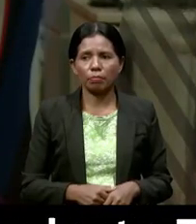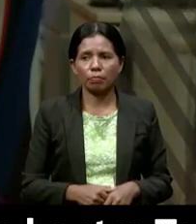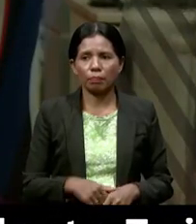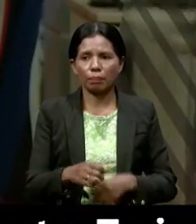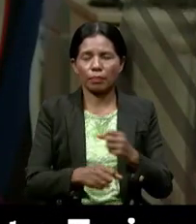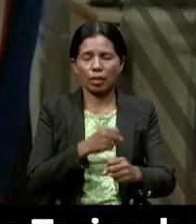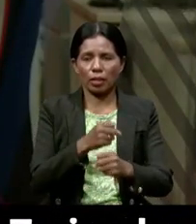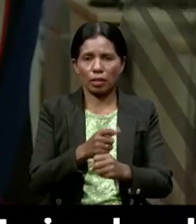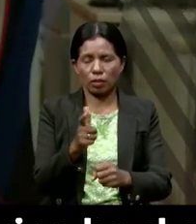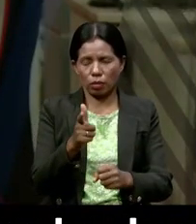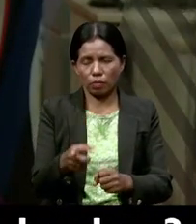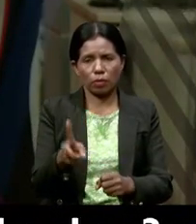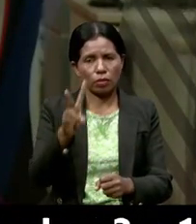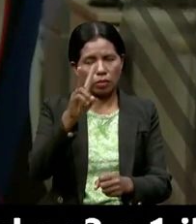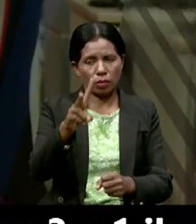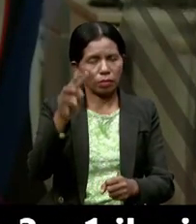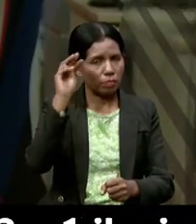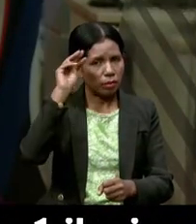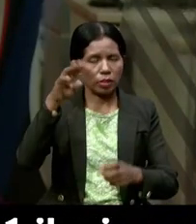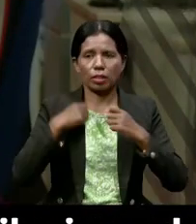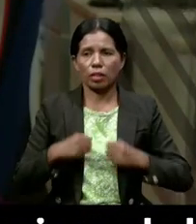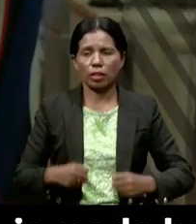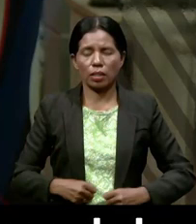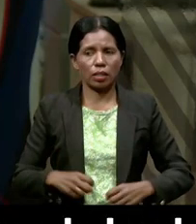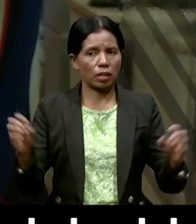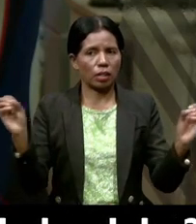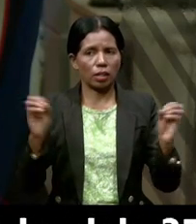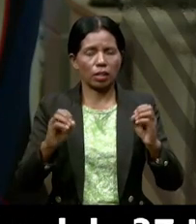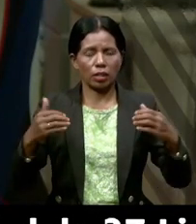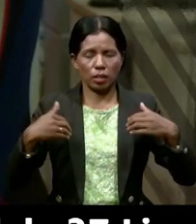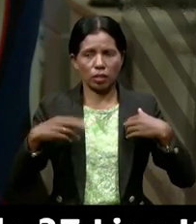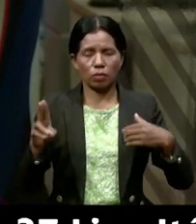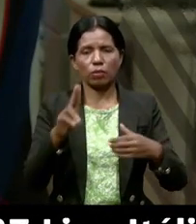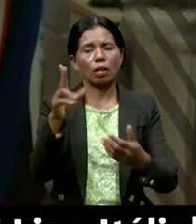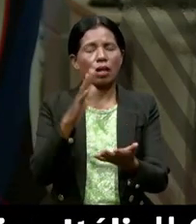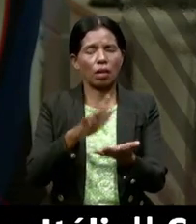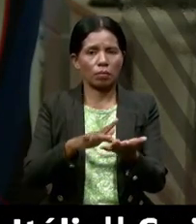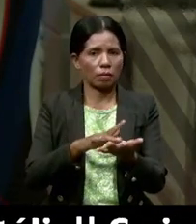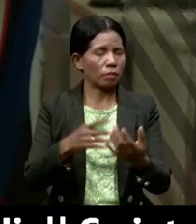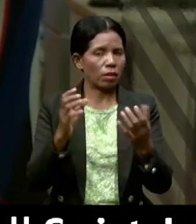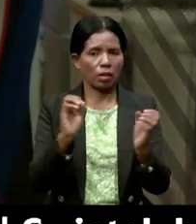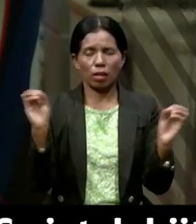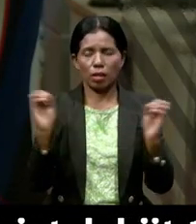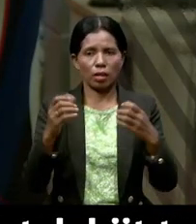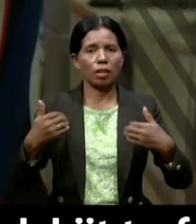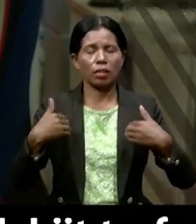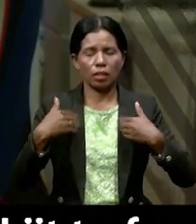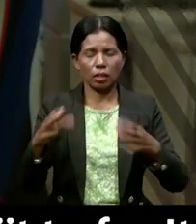Tine un ronulo resen ruane laran, Ministerio Saudi, la hija gesta un aimoro no menos recurso humano.